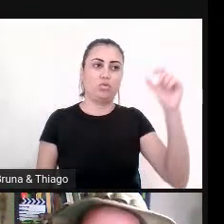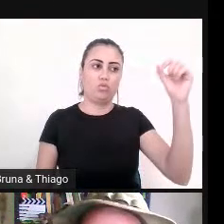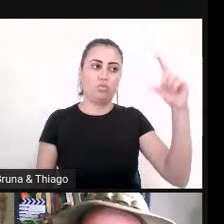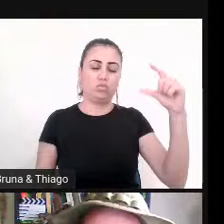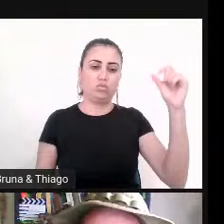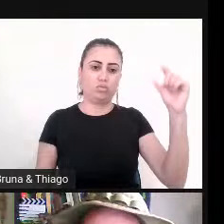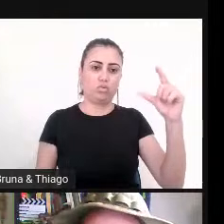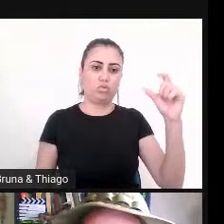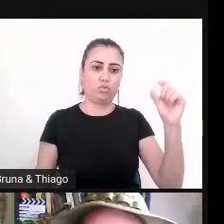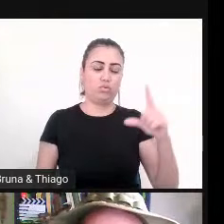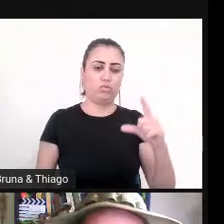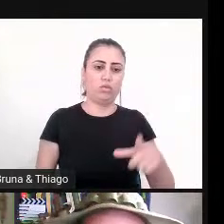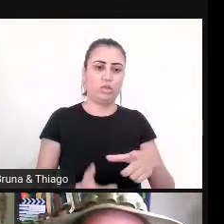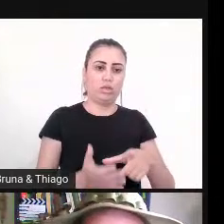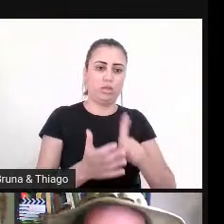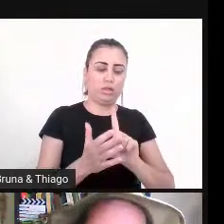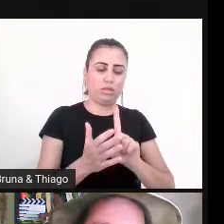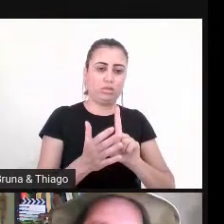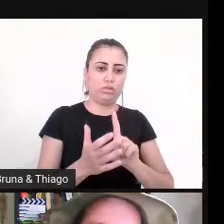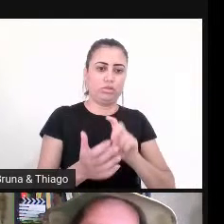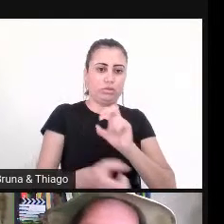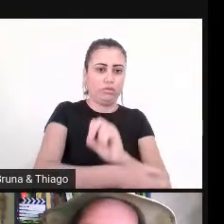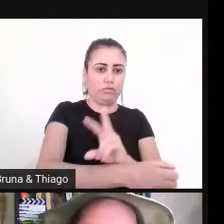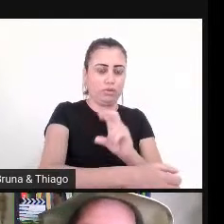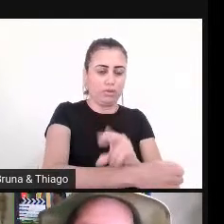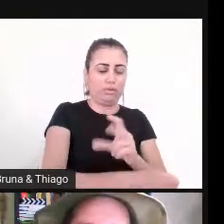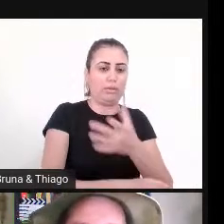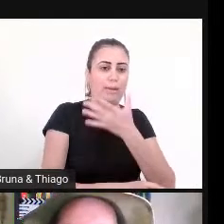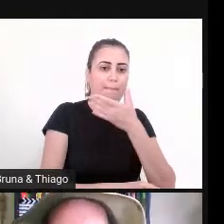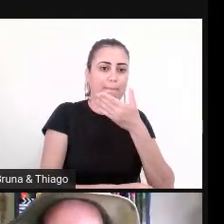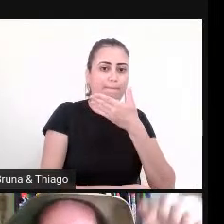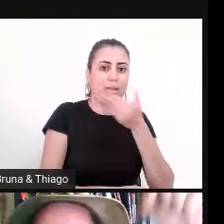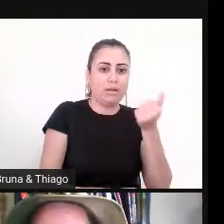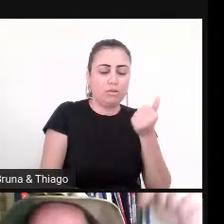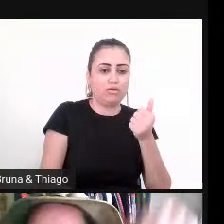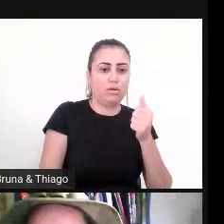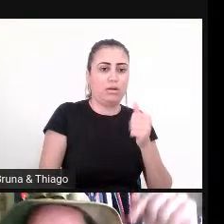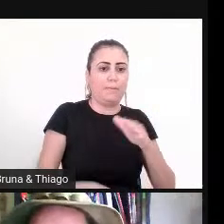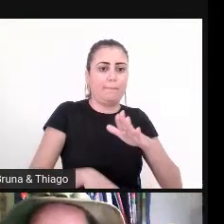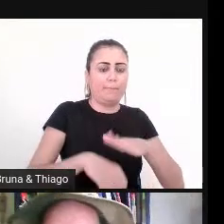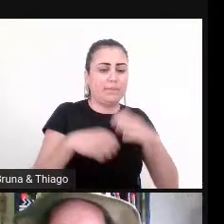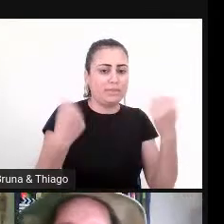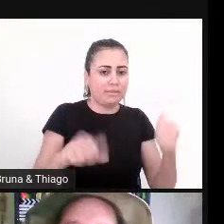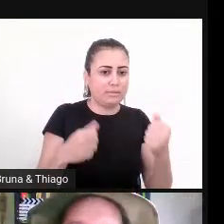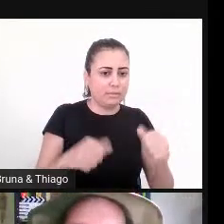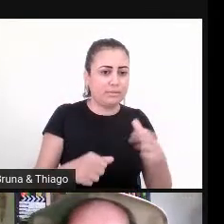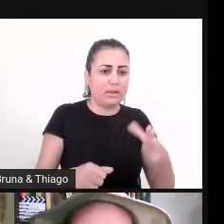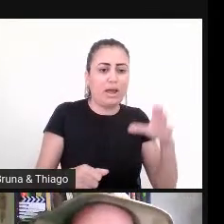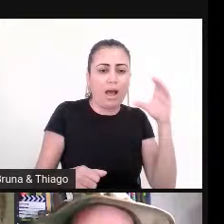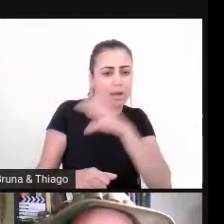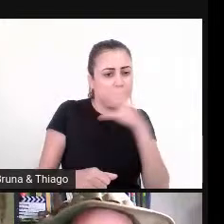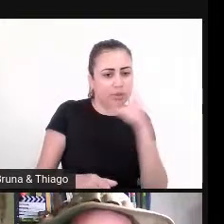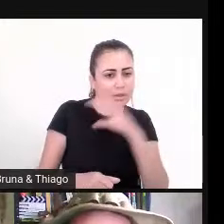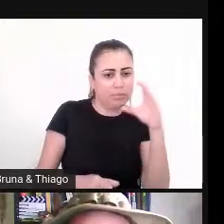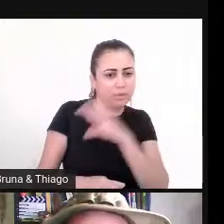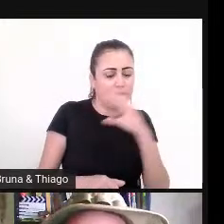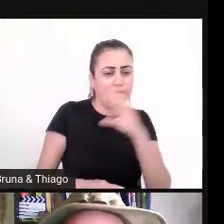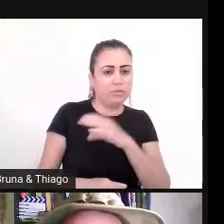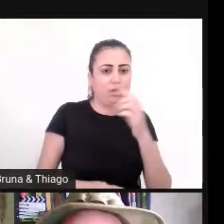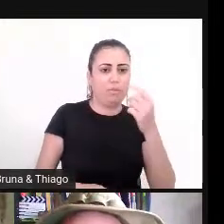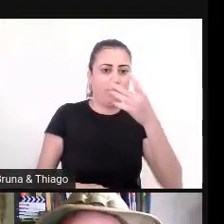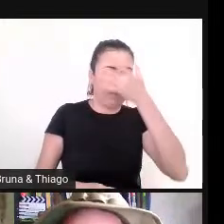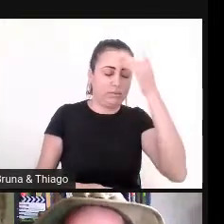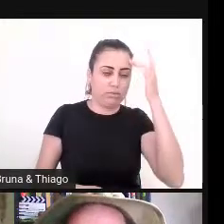nesses casos. Quanto mais rápido ele tomar, melhor. A vítima aqui em Porto Velho tem que ser encaminhada para o